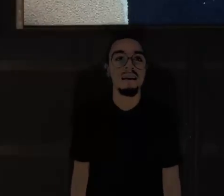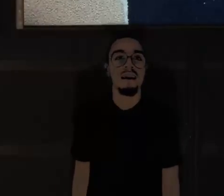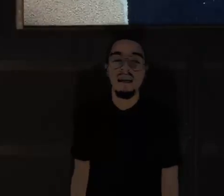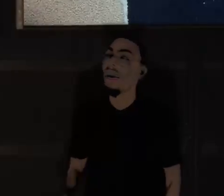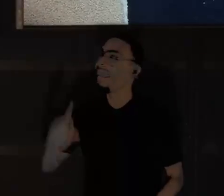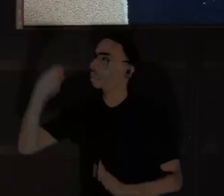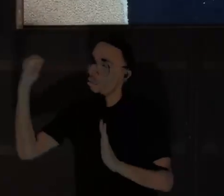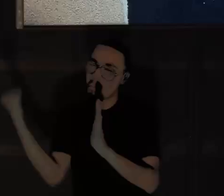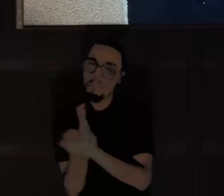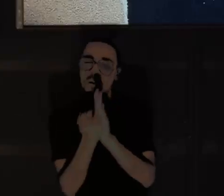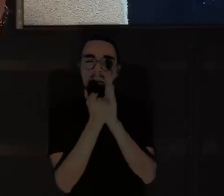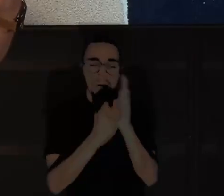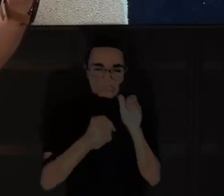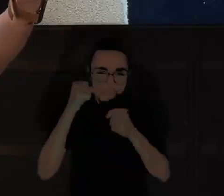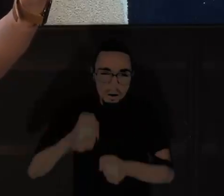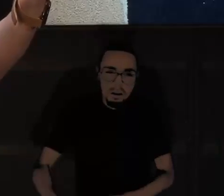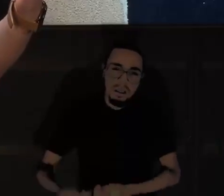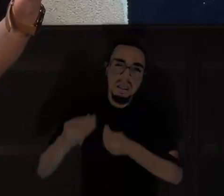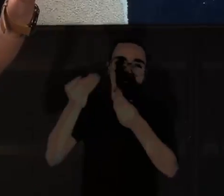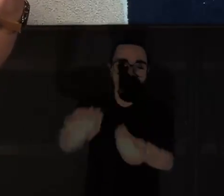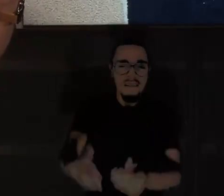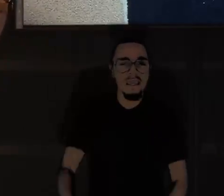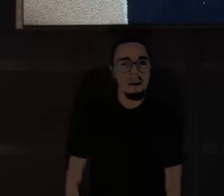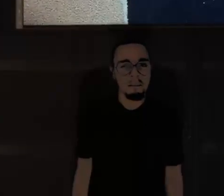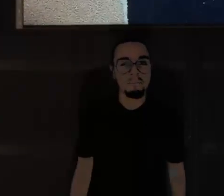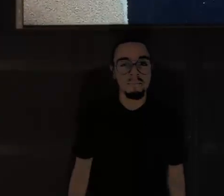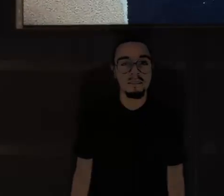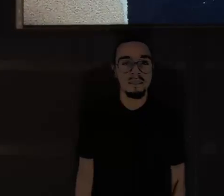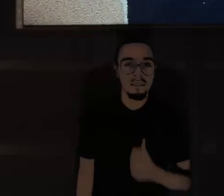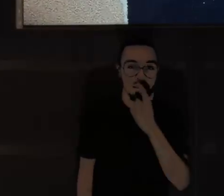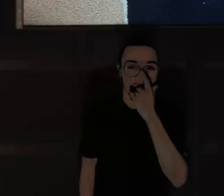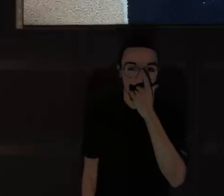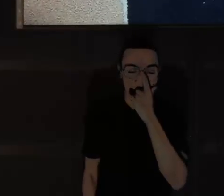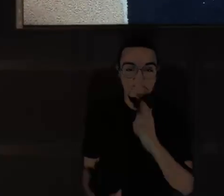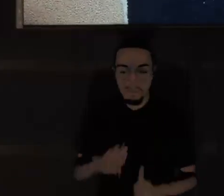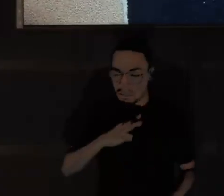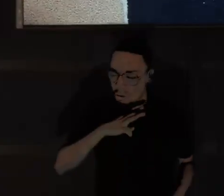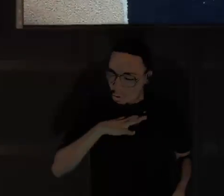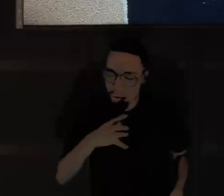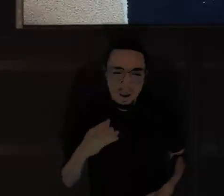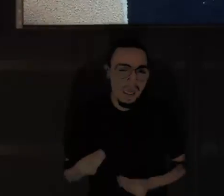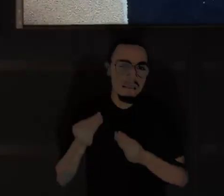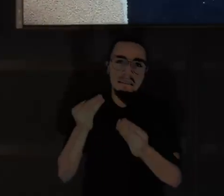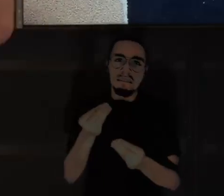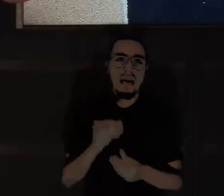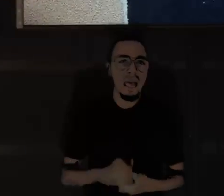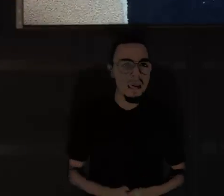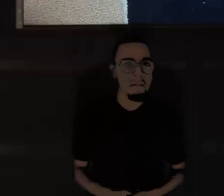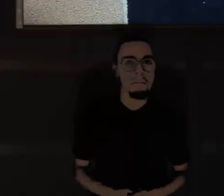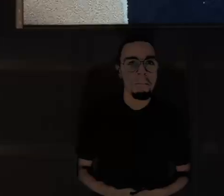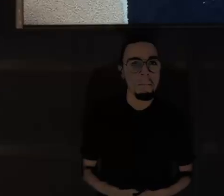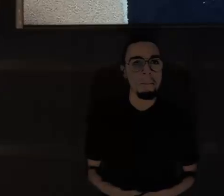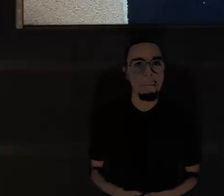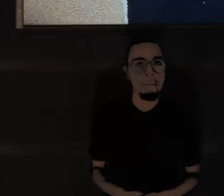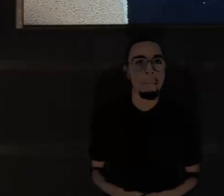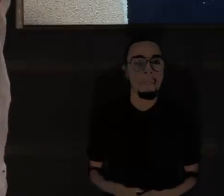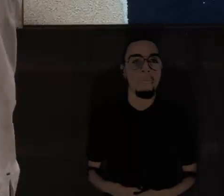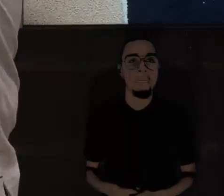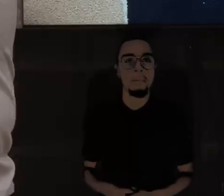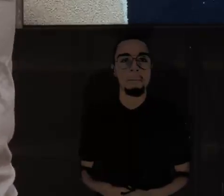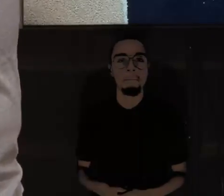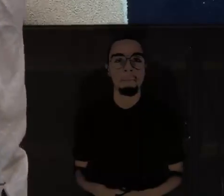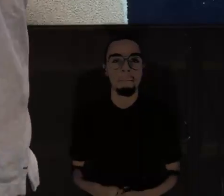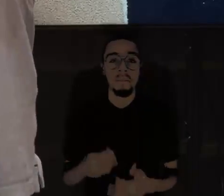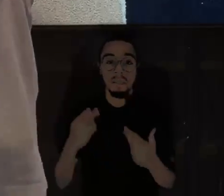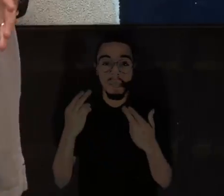homens entrar em fornalhas, marcas que fazem homens não temer a cova de leões, marcas que fazem homens olhar para um ambiente onde